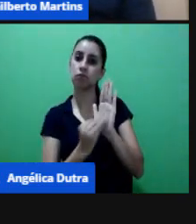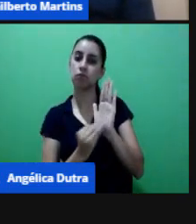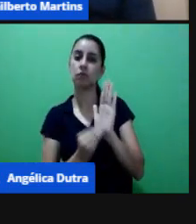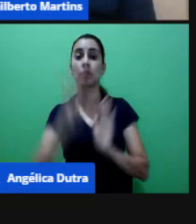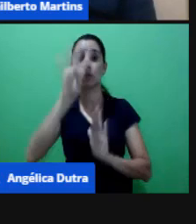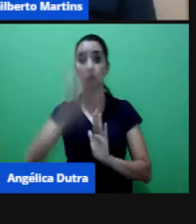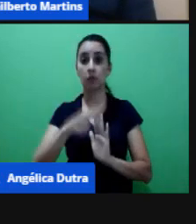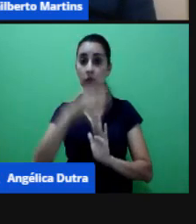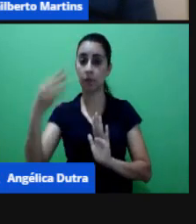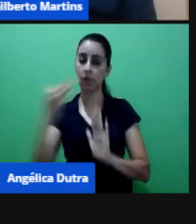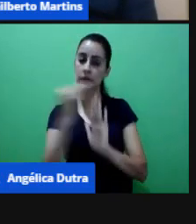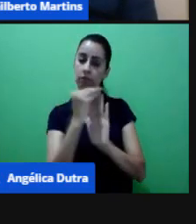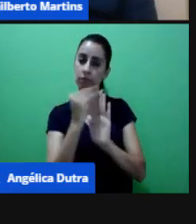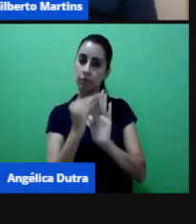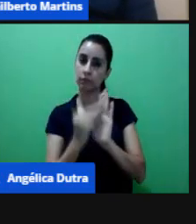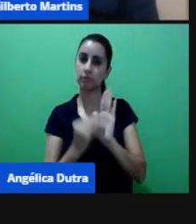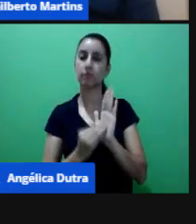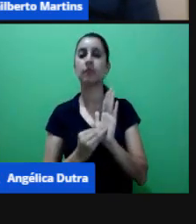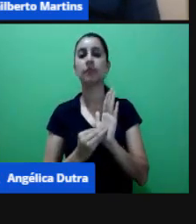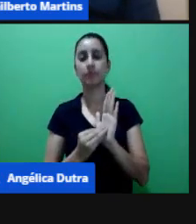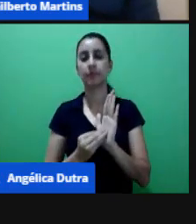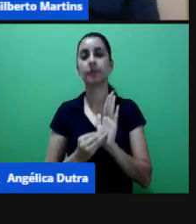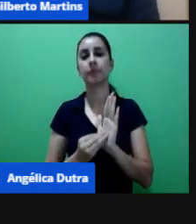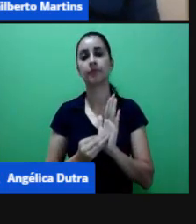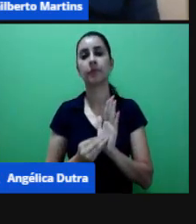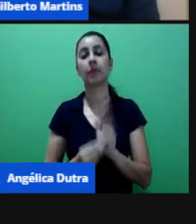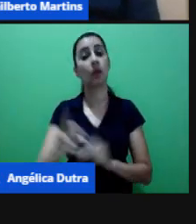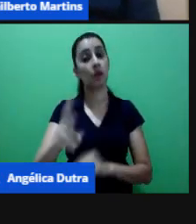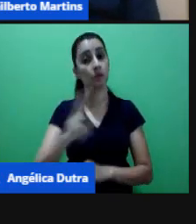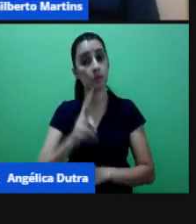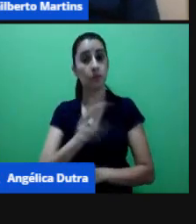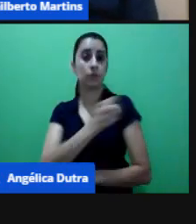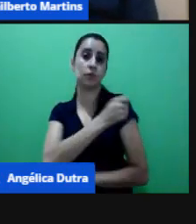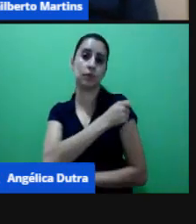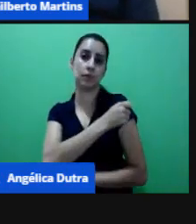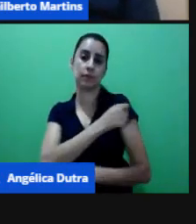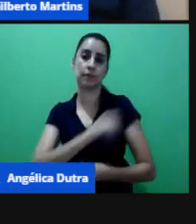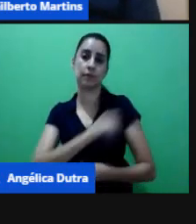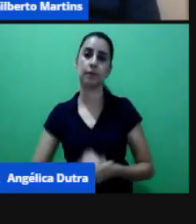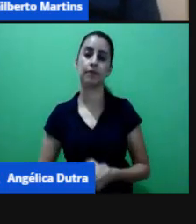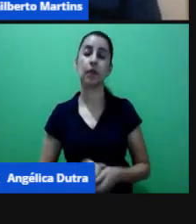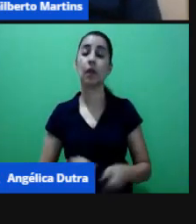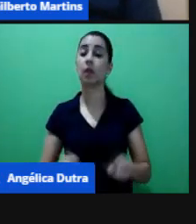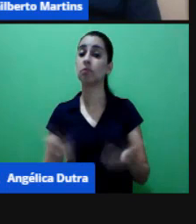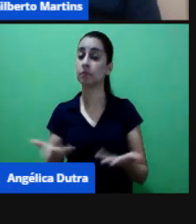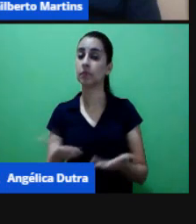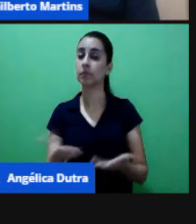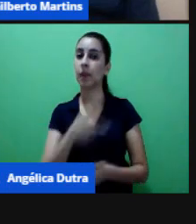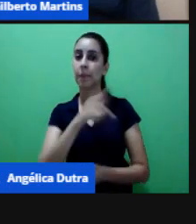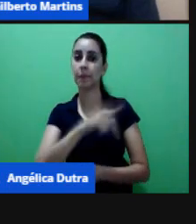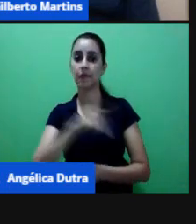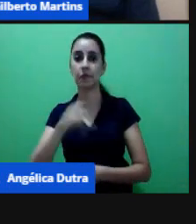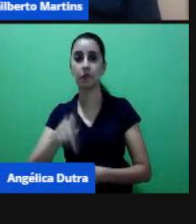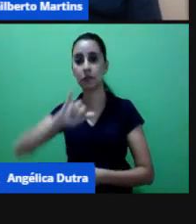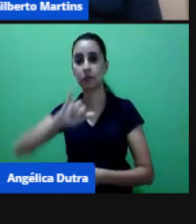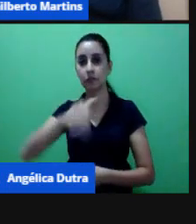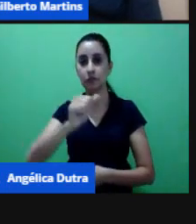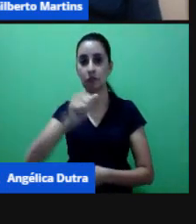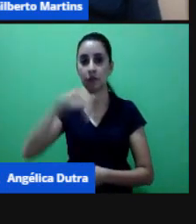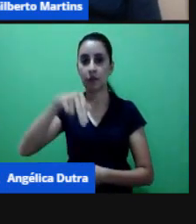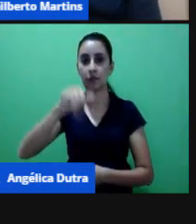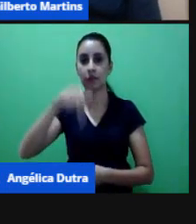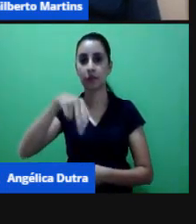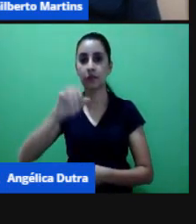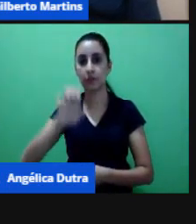partir daquilo que o aluno apresentar para vocês. E como a professora Janine já citou, eu quero mais uma vez